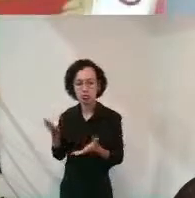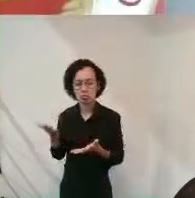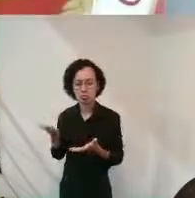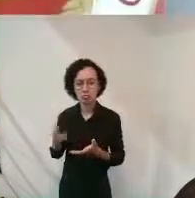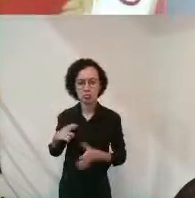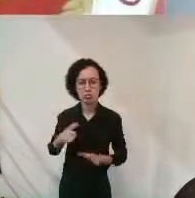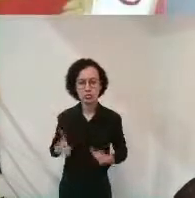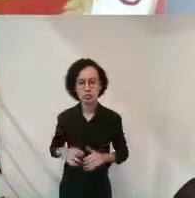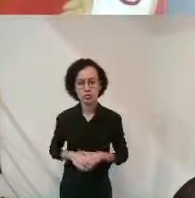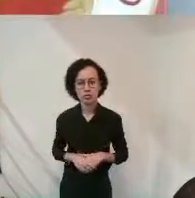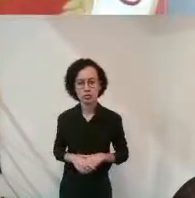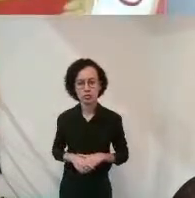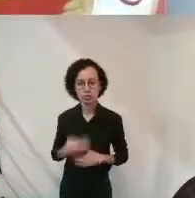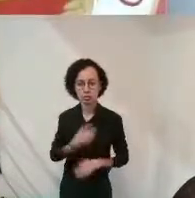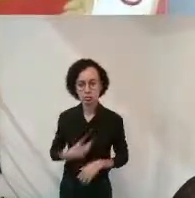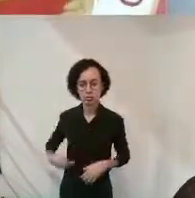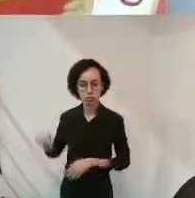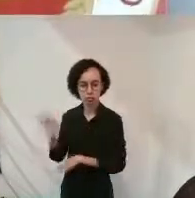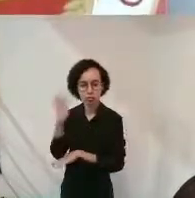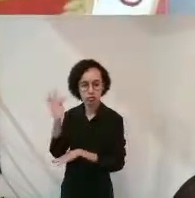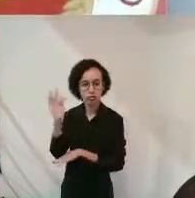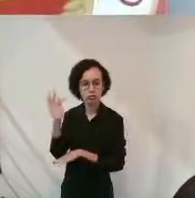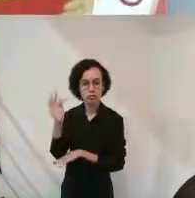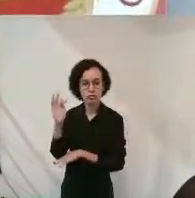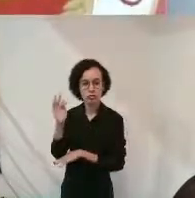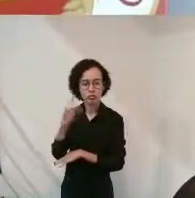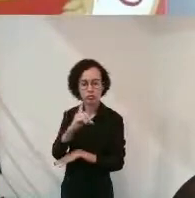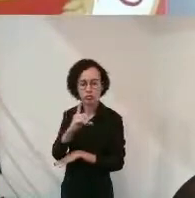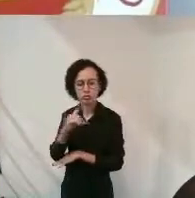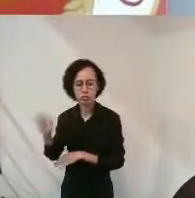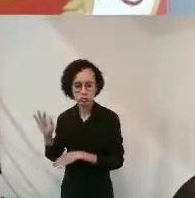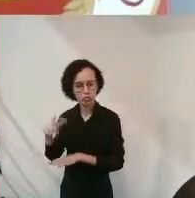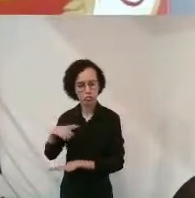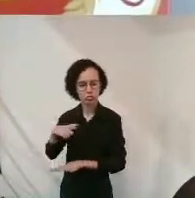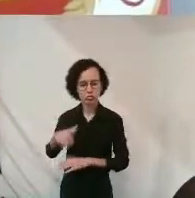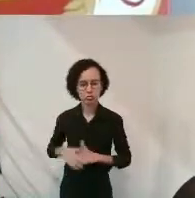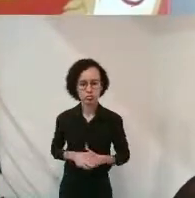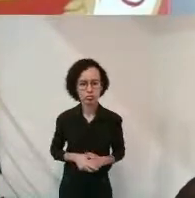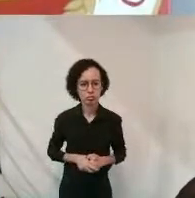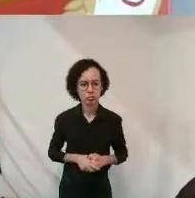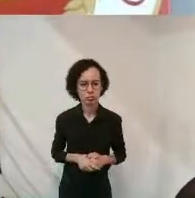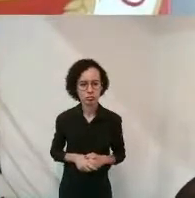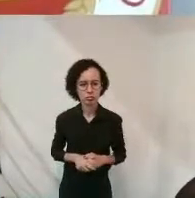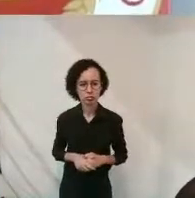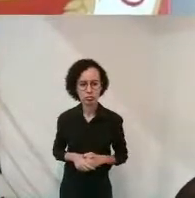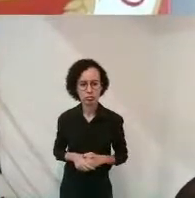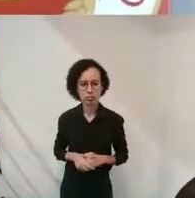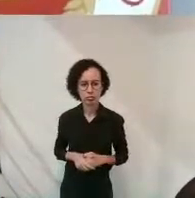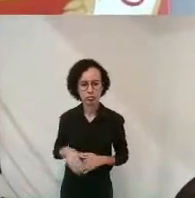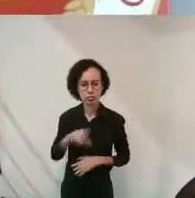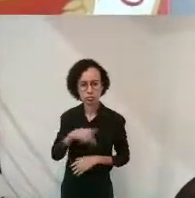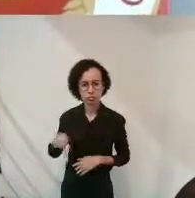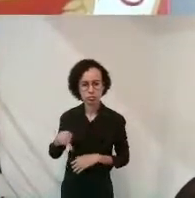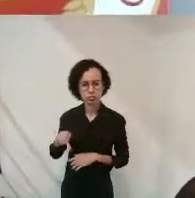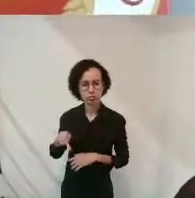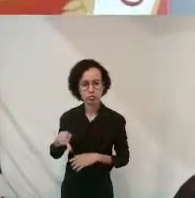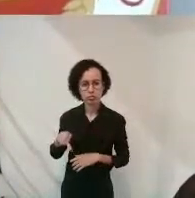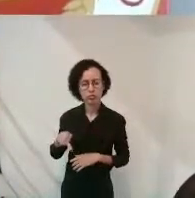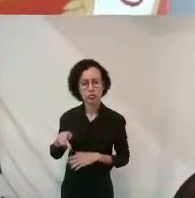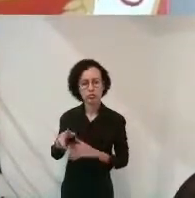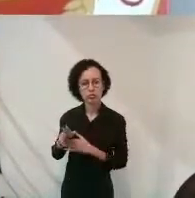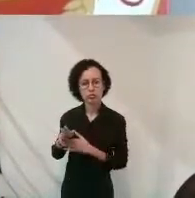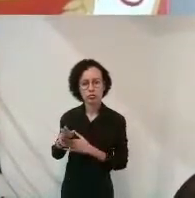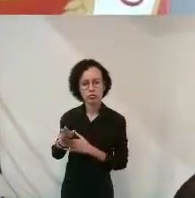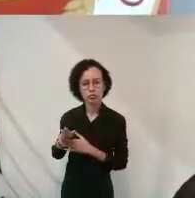extinto, no governo federal, no Distrito Federal, nós temos. O presidente da República extinguiu, mas isso não impede nós